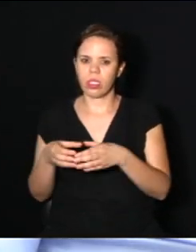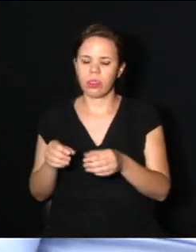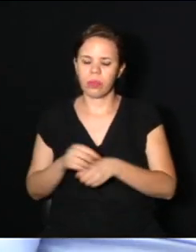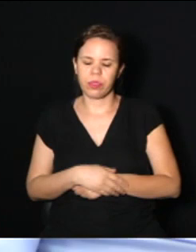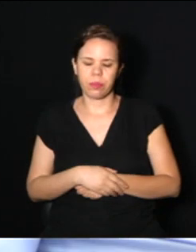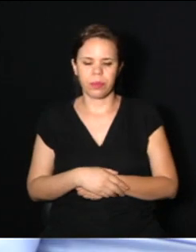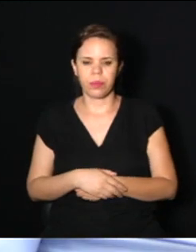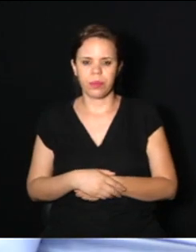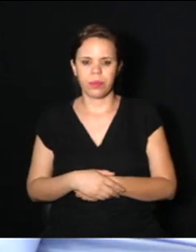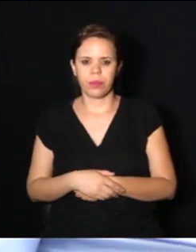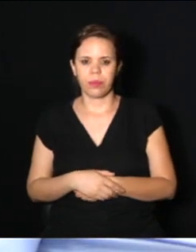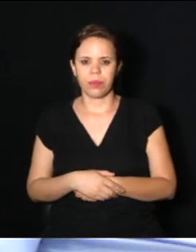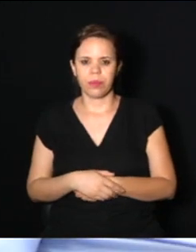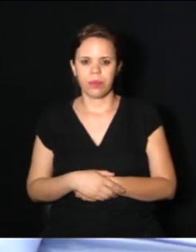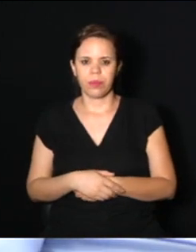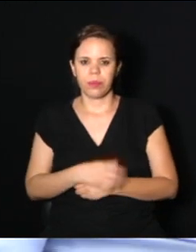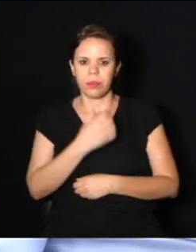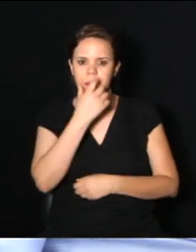e